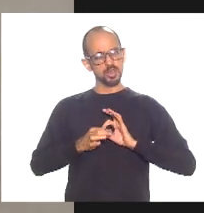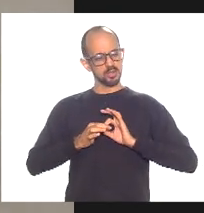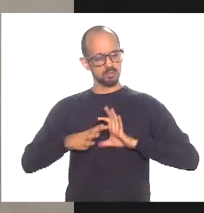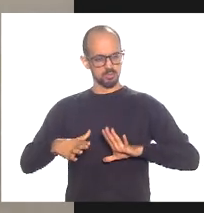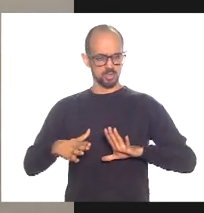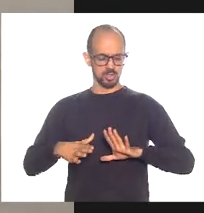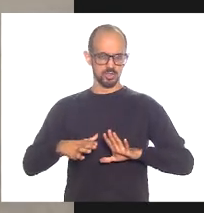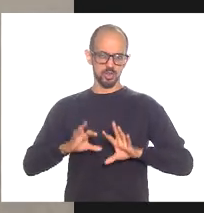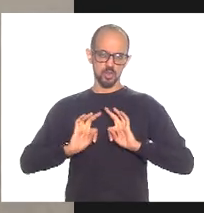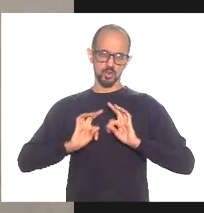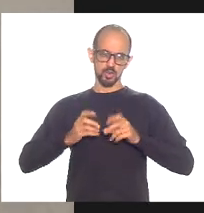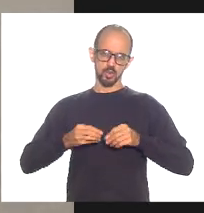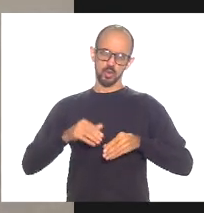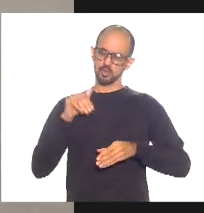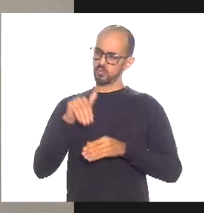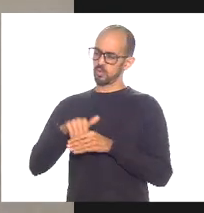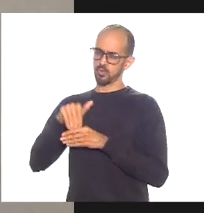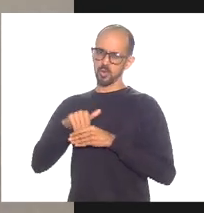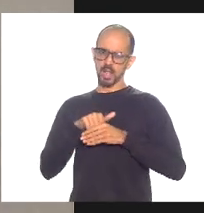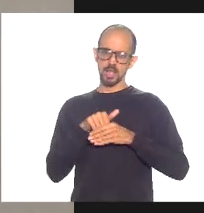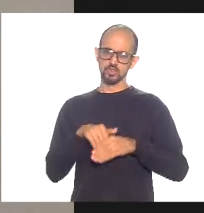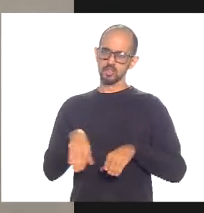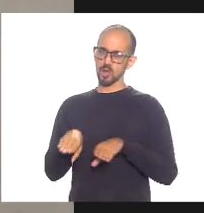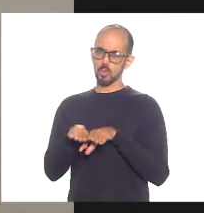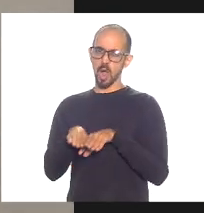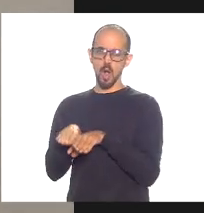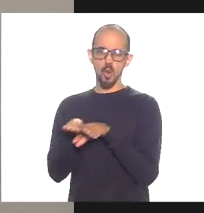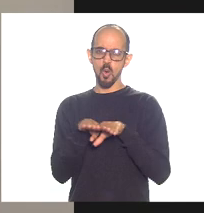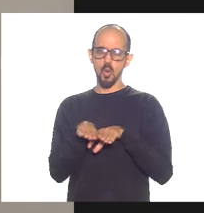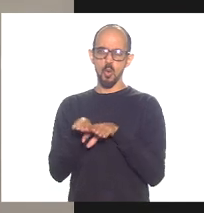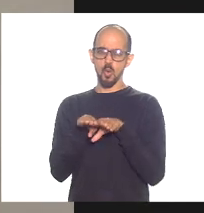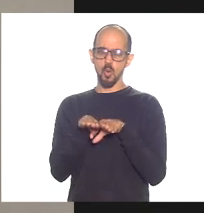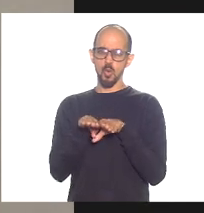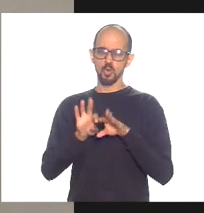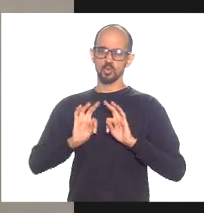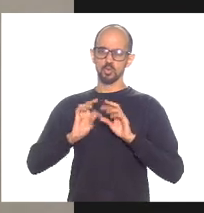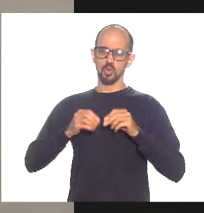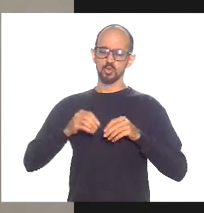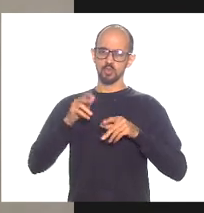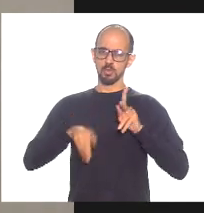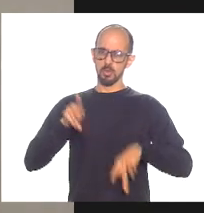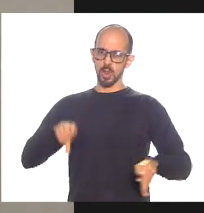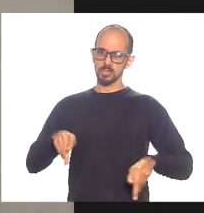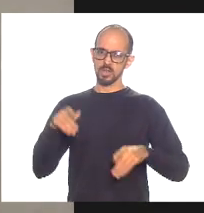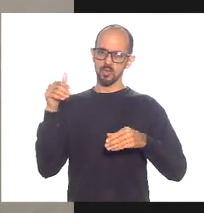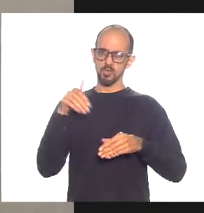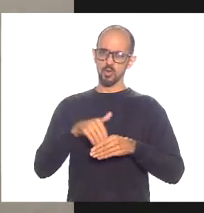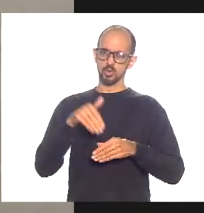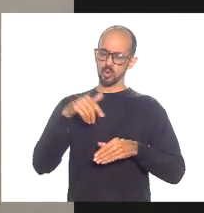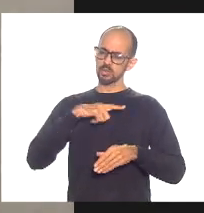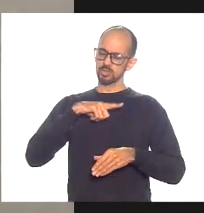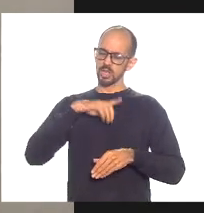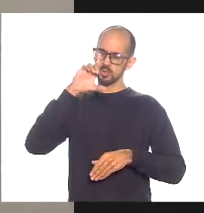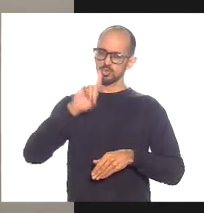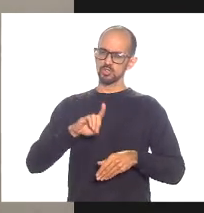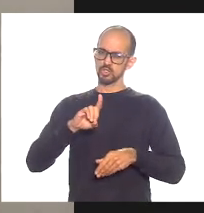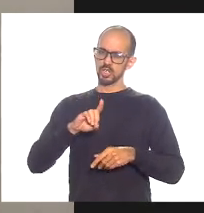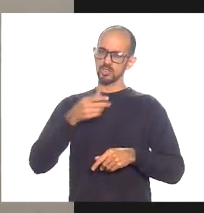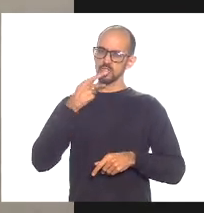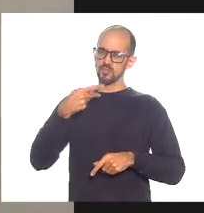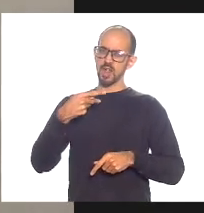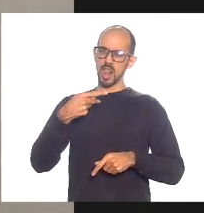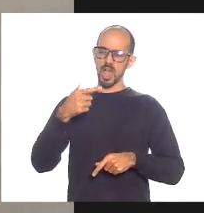aqui foram eleitos igualmente, todos aqui foram eleitos no voto popular e têm direito de se manifestar sem qualquer tipo